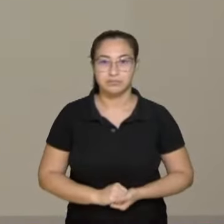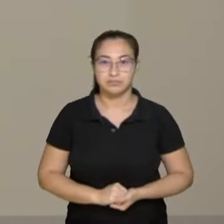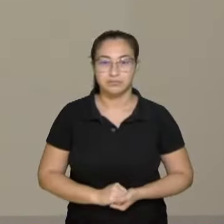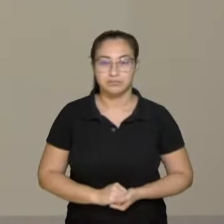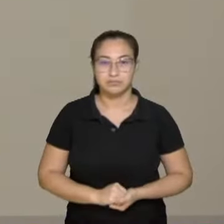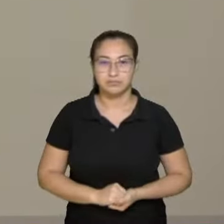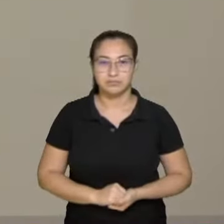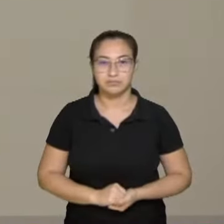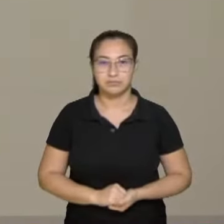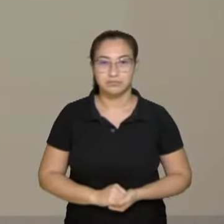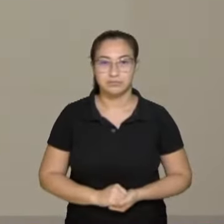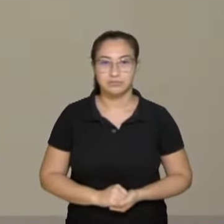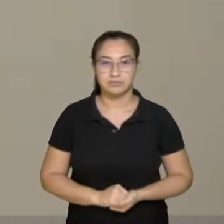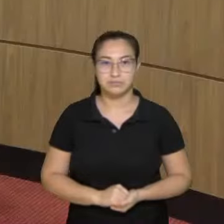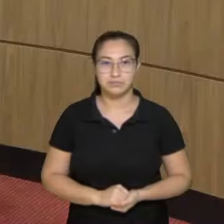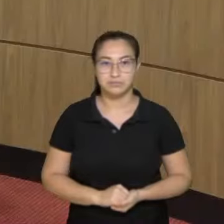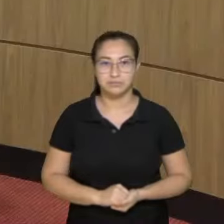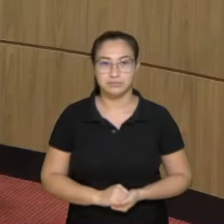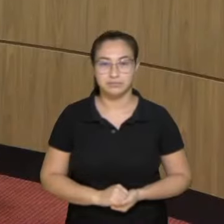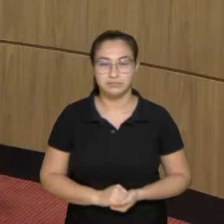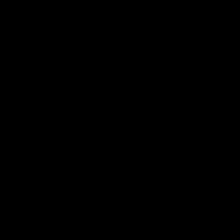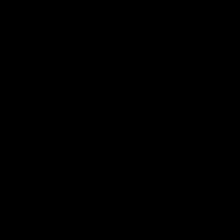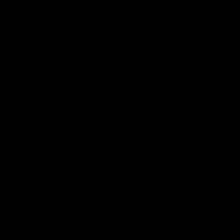sessão. Obrigado. Obrigado. Obrigado. Obrigado. Obrigado.